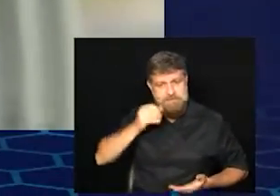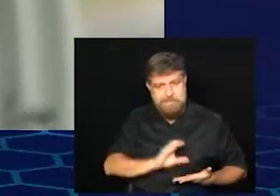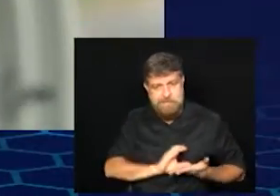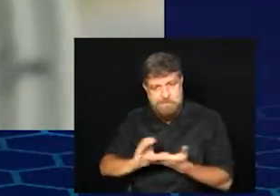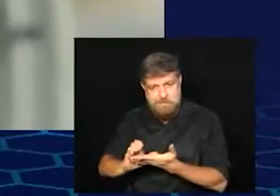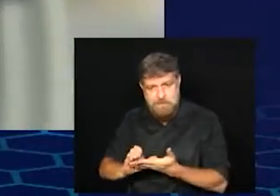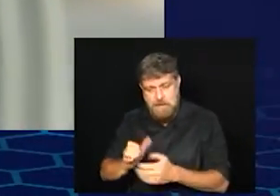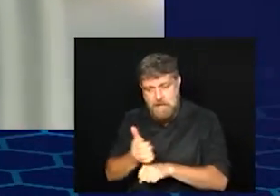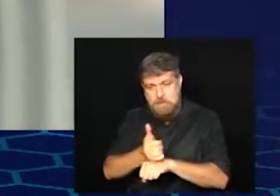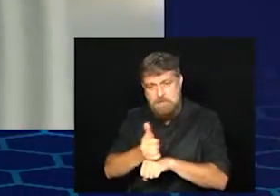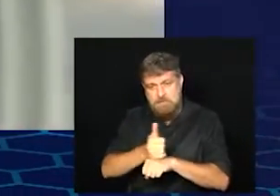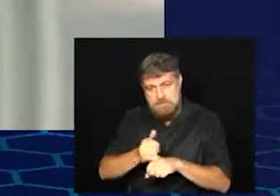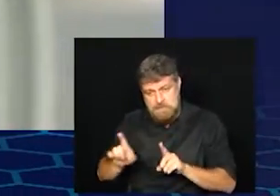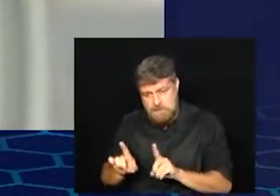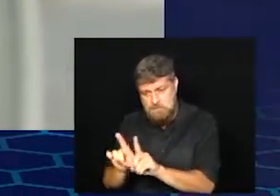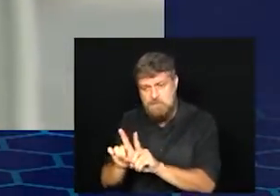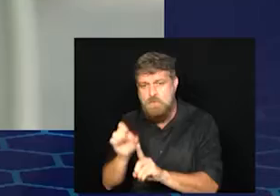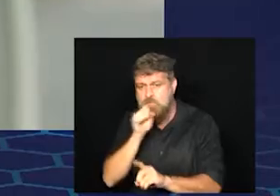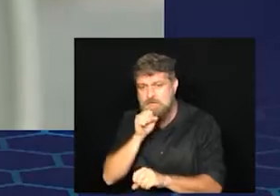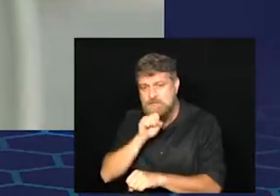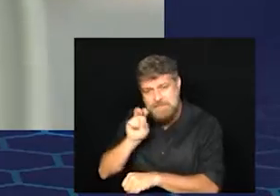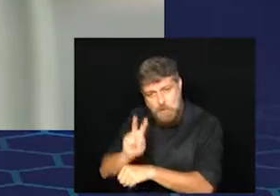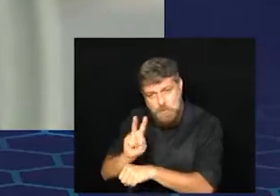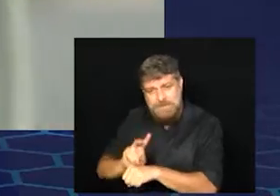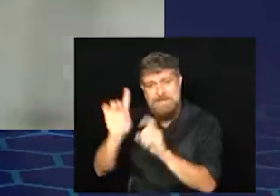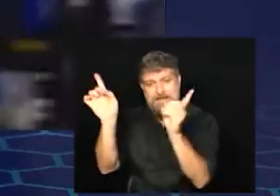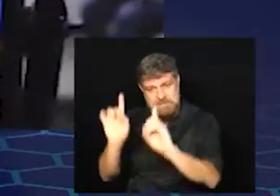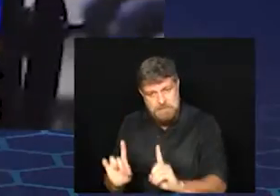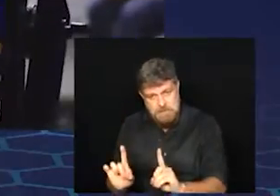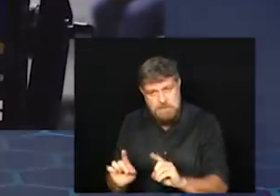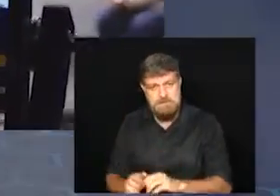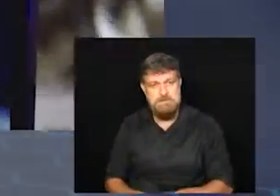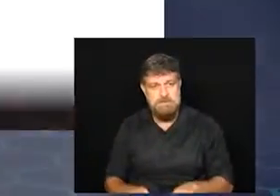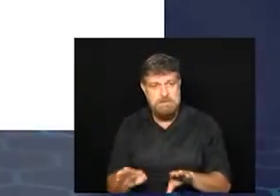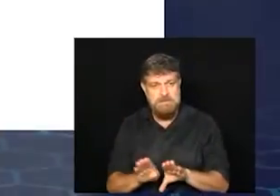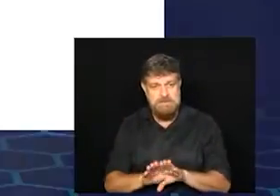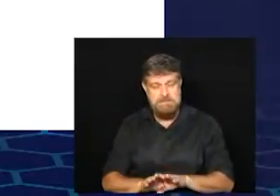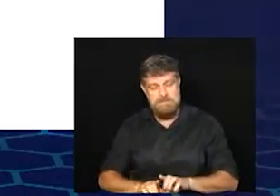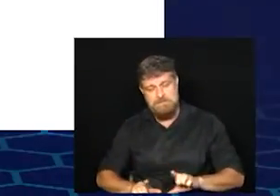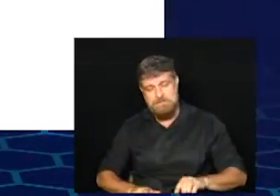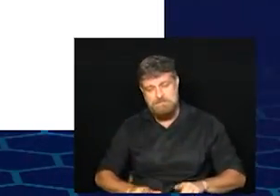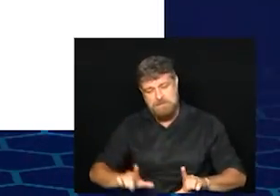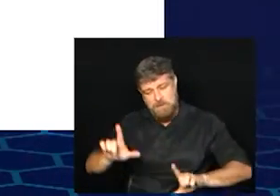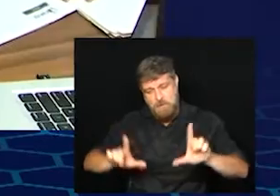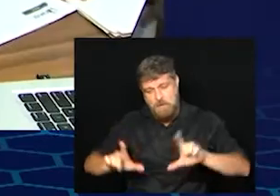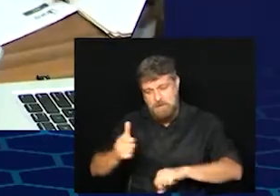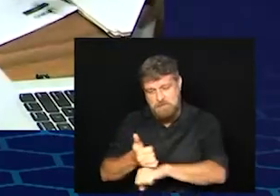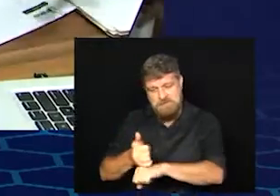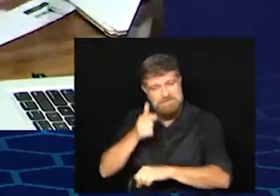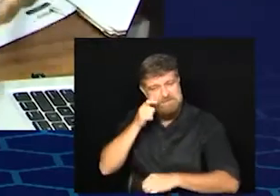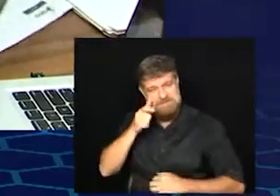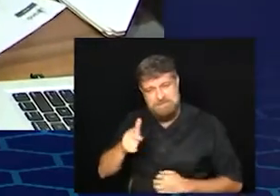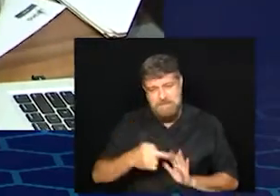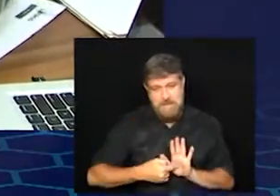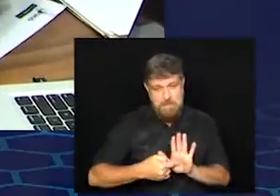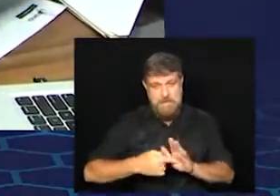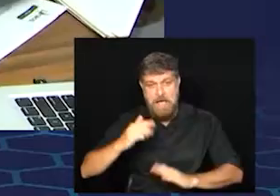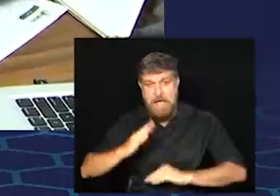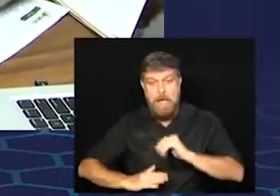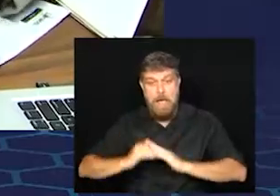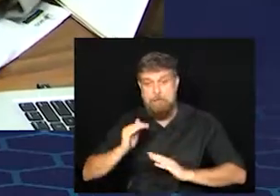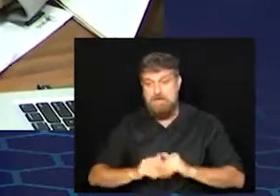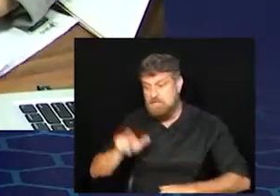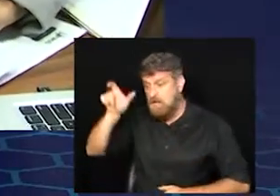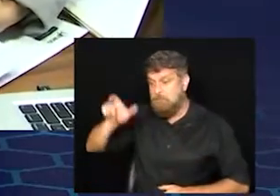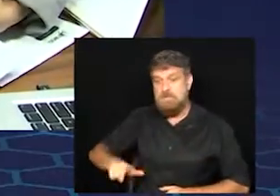cuidador para a pessoa idosa ou com deficiência. O quadro Se Liga na Profissão mostra as atividades